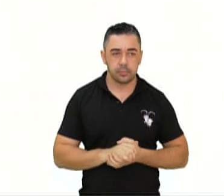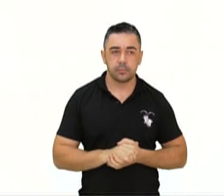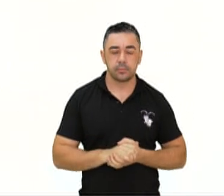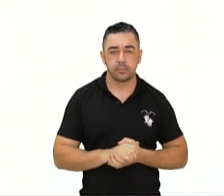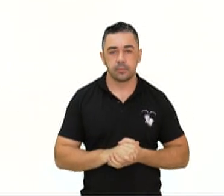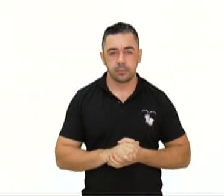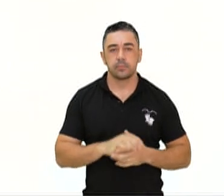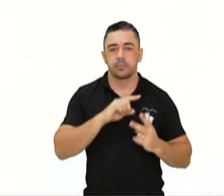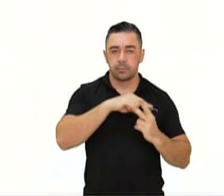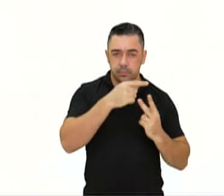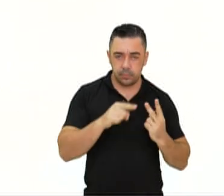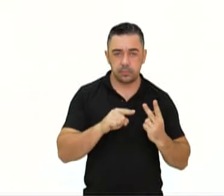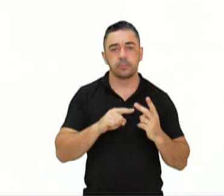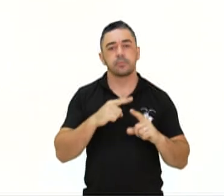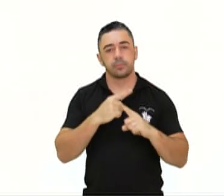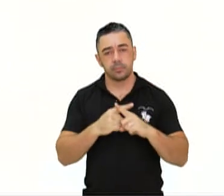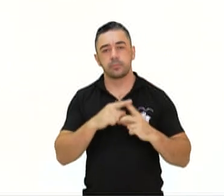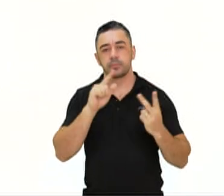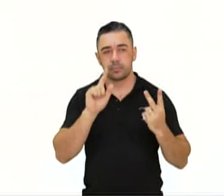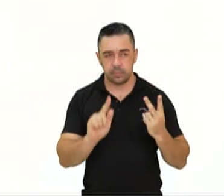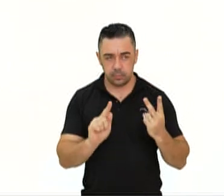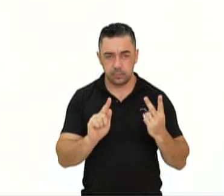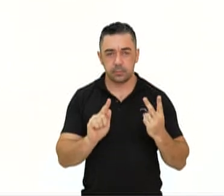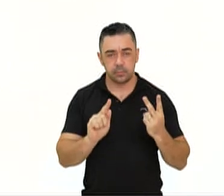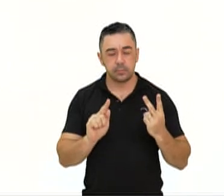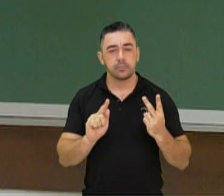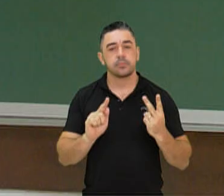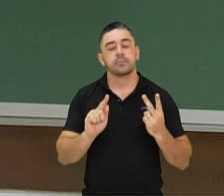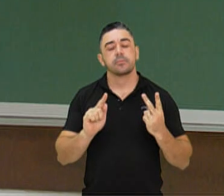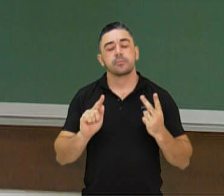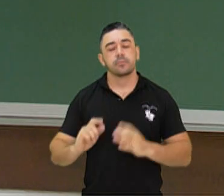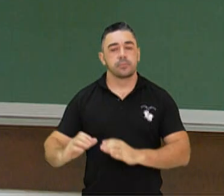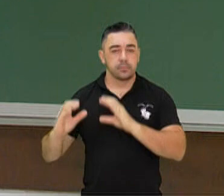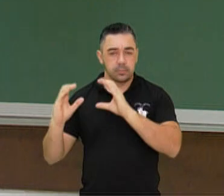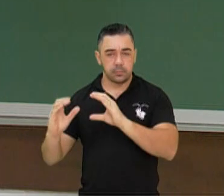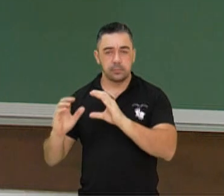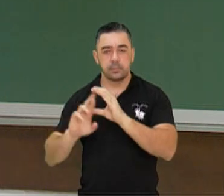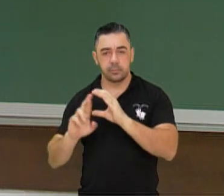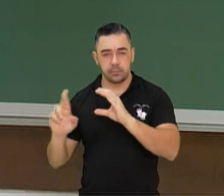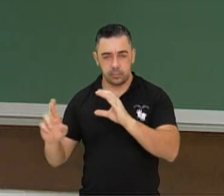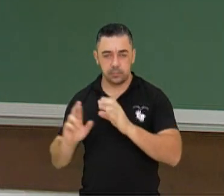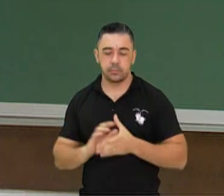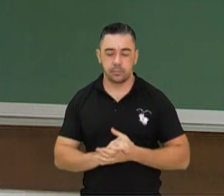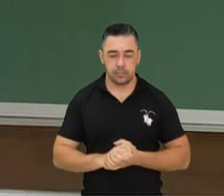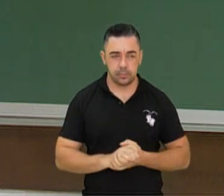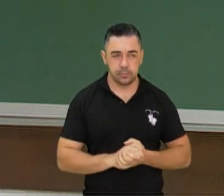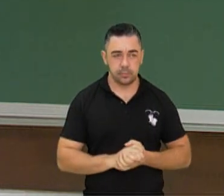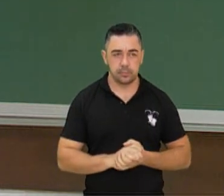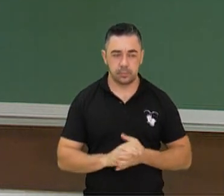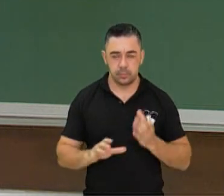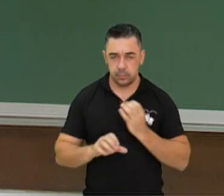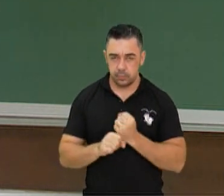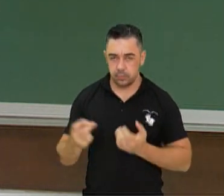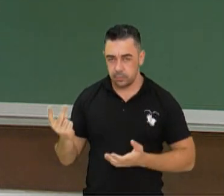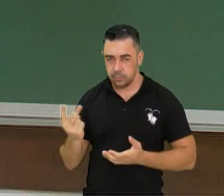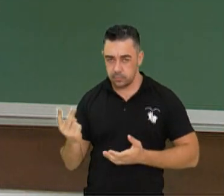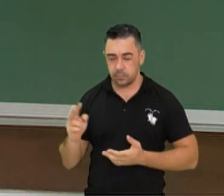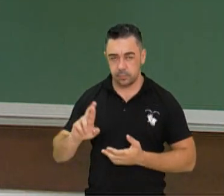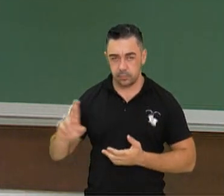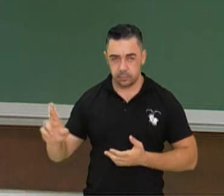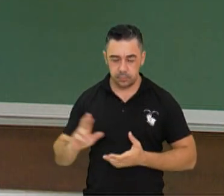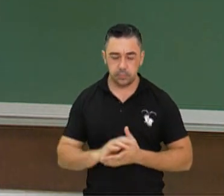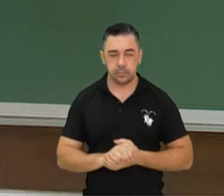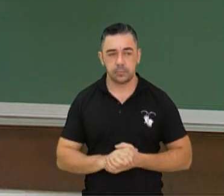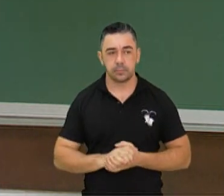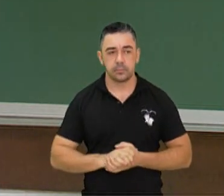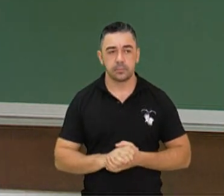pela fórmula πg, esse G é a geratriz do tronco, multiplicando pela soma dos raios